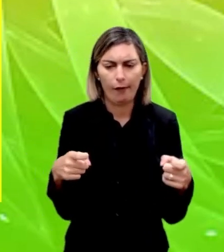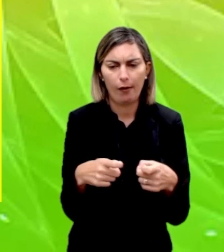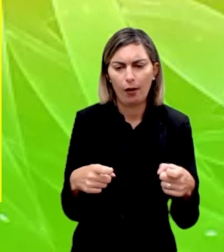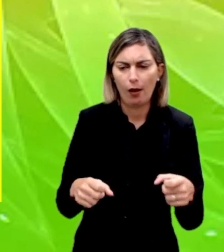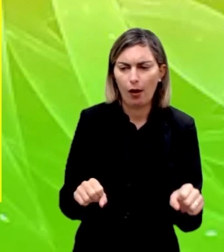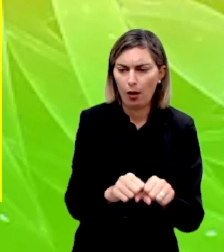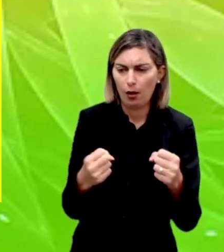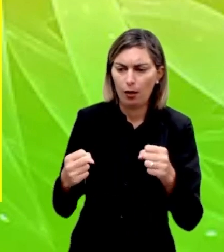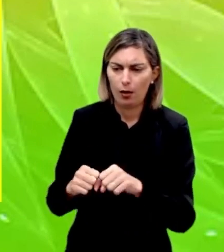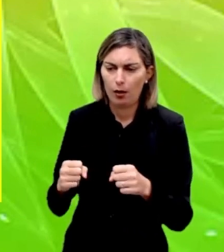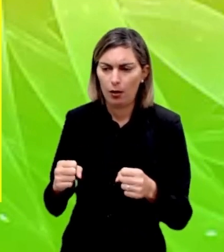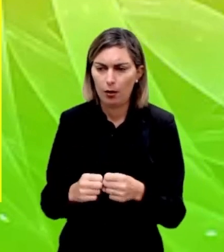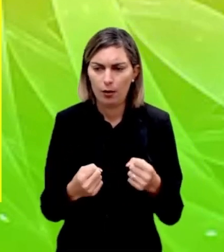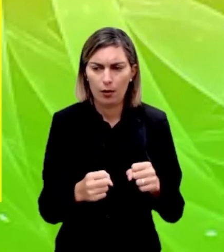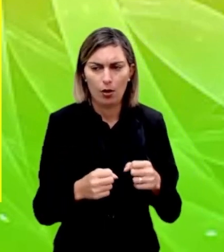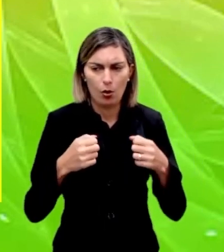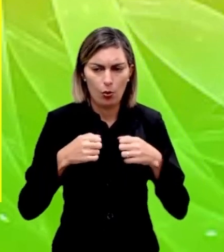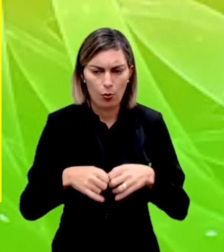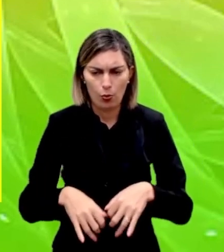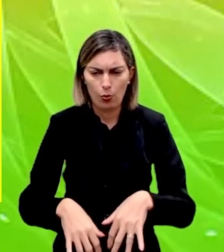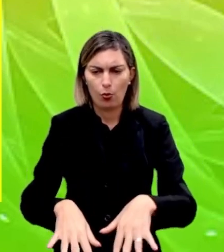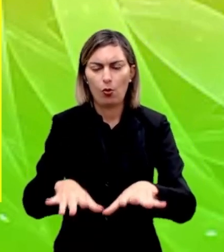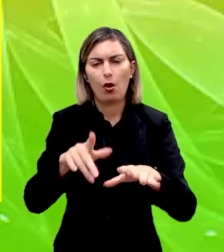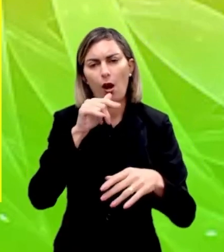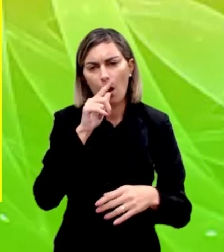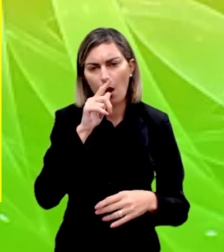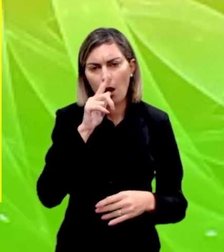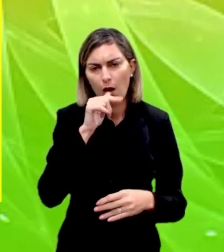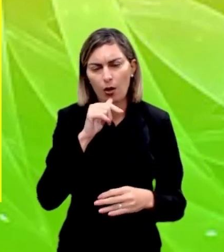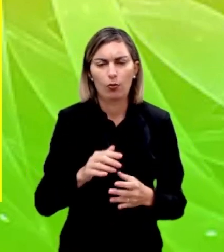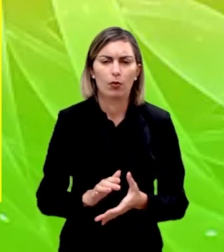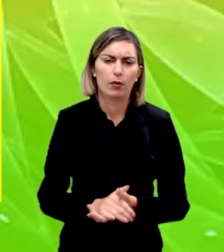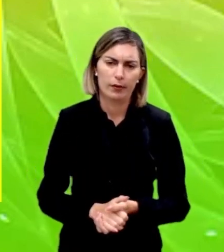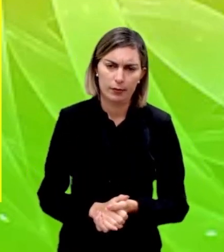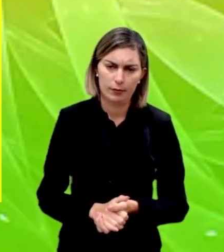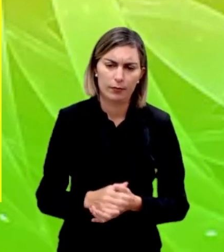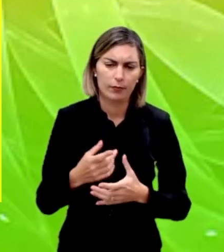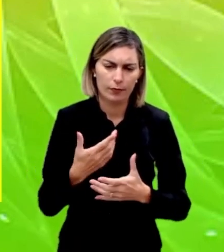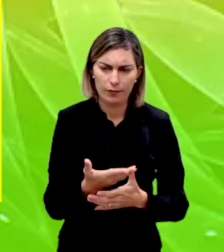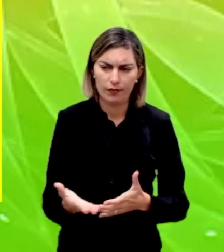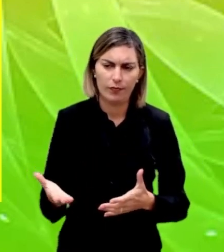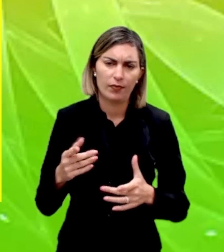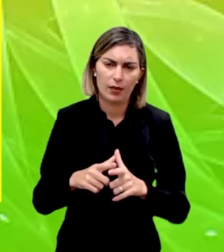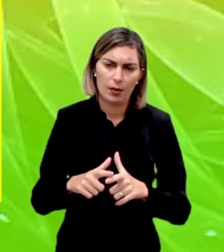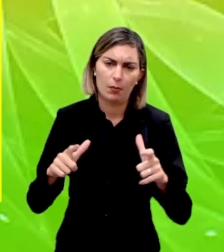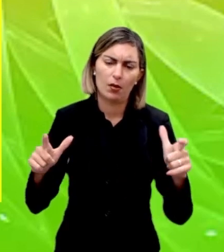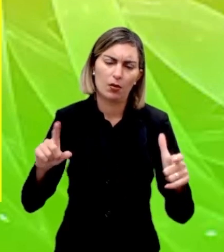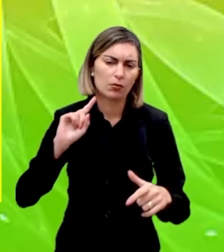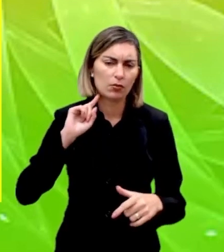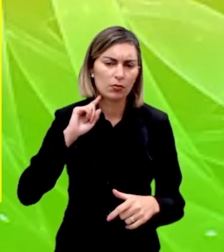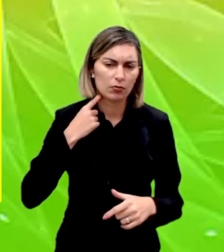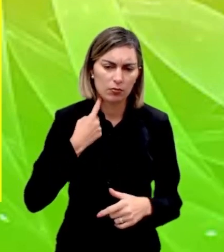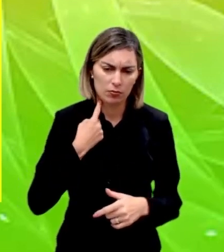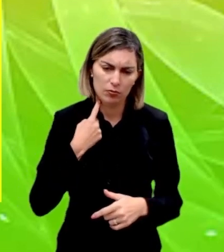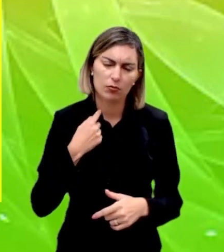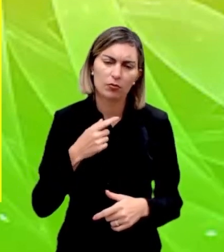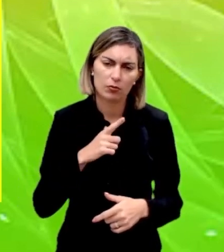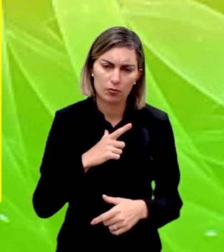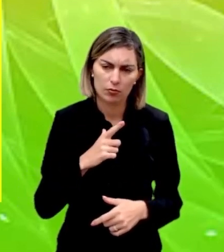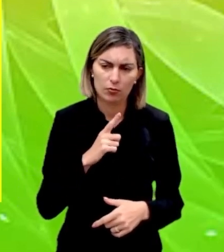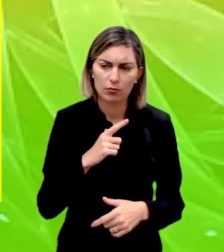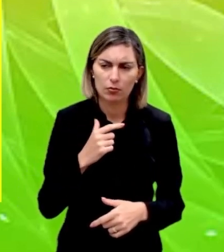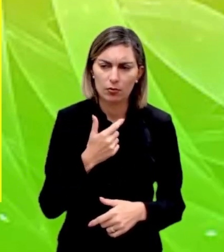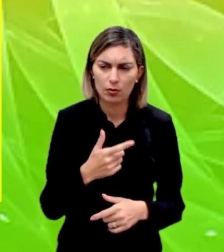quebra essas ligações e sai com a água para os rios, para os riachos. É um dos maiores contaminantes que existem, são